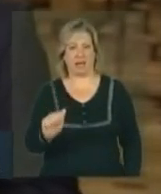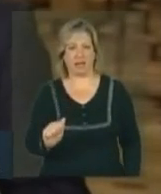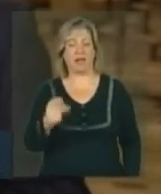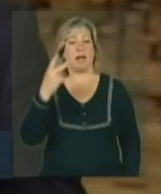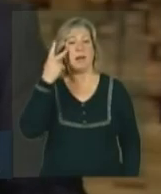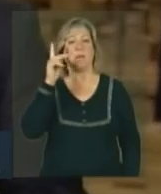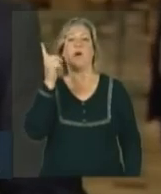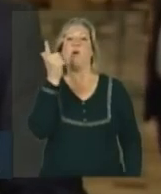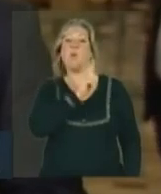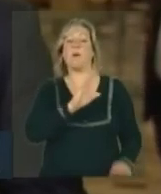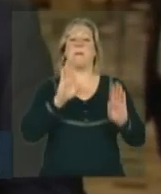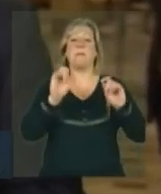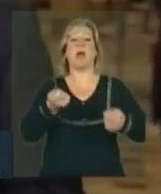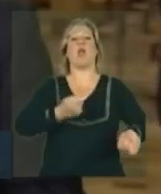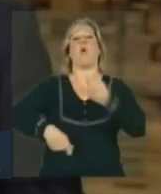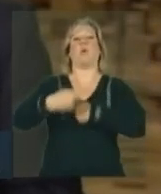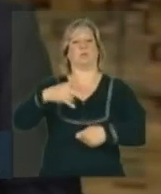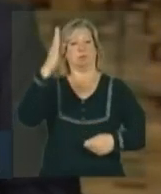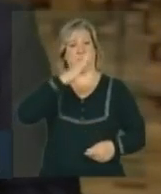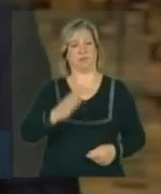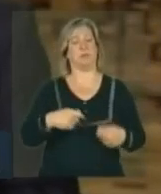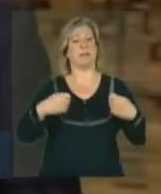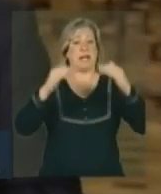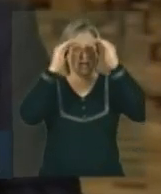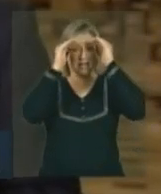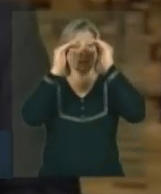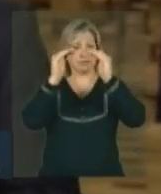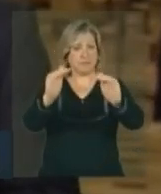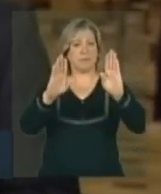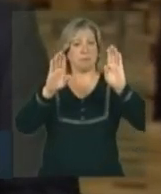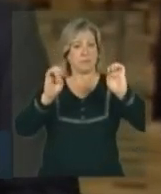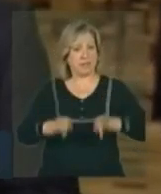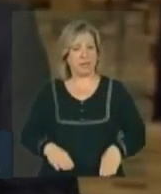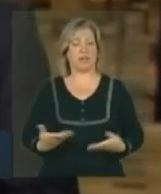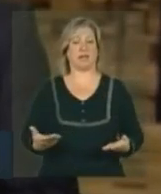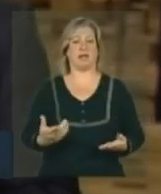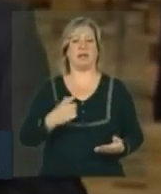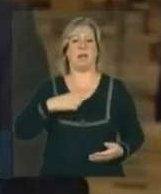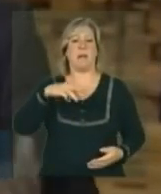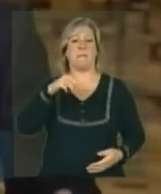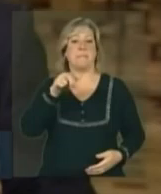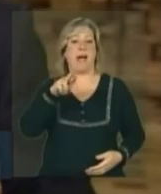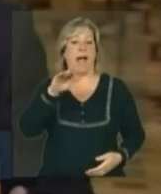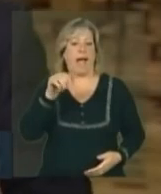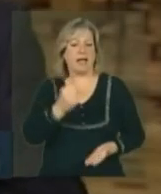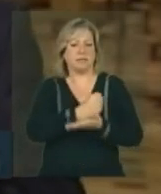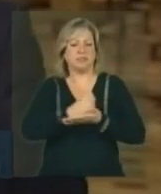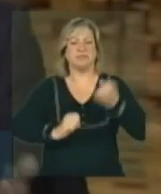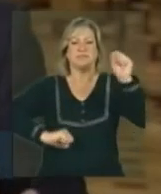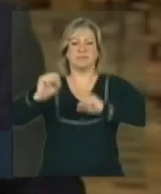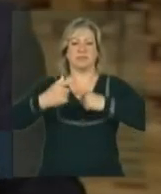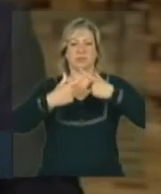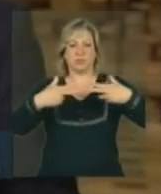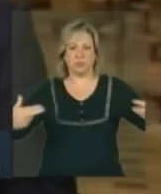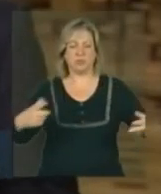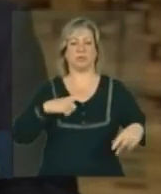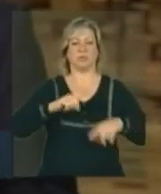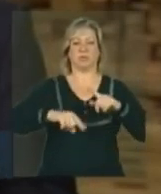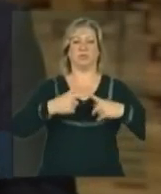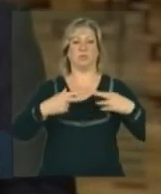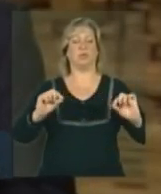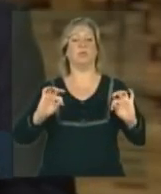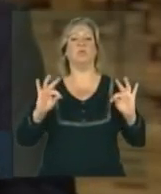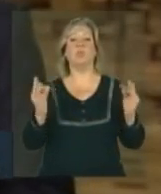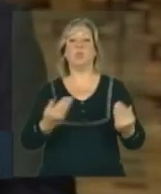necessidade da economia do país. É preciso respeito às marcas, aos produtos, às leis do Brasil, a instrumentos do